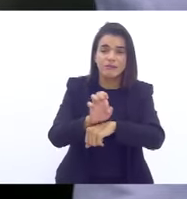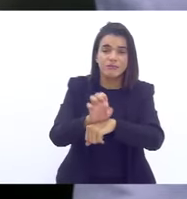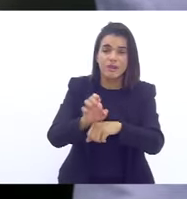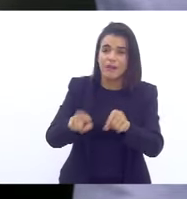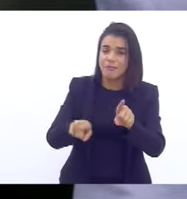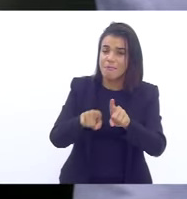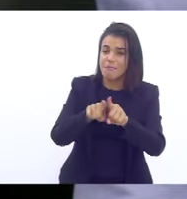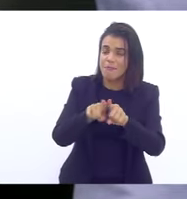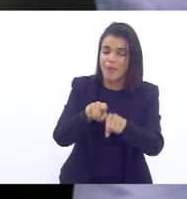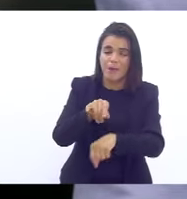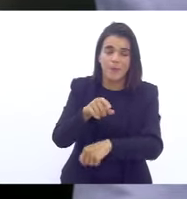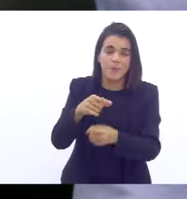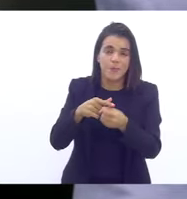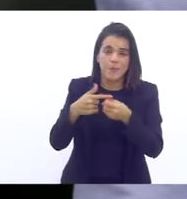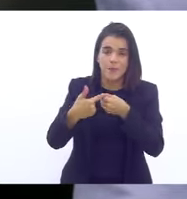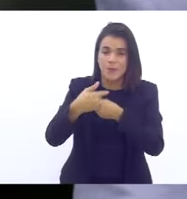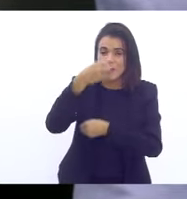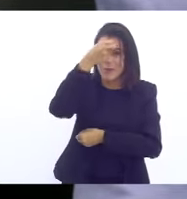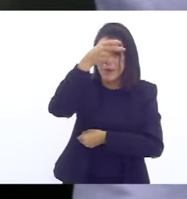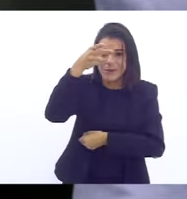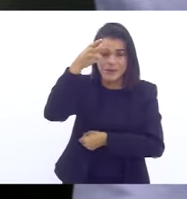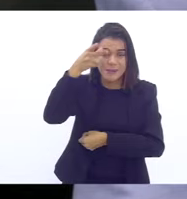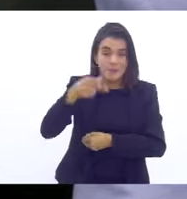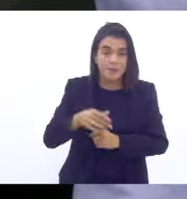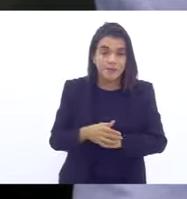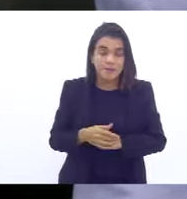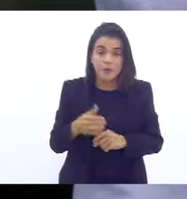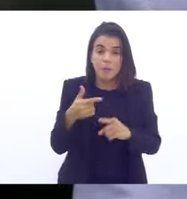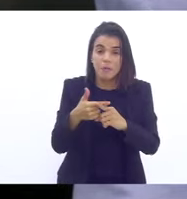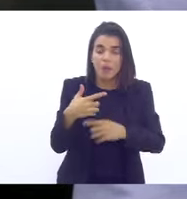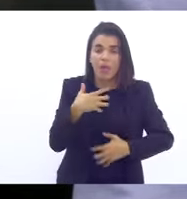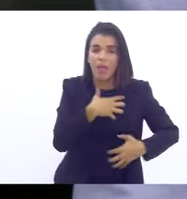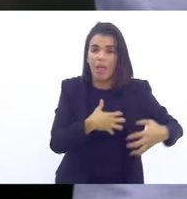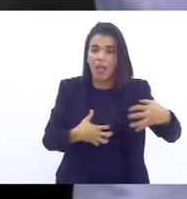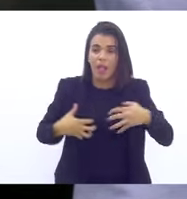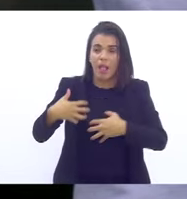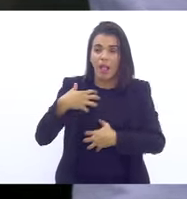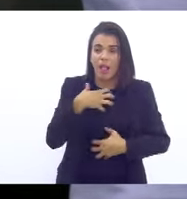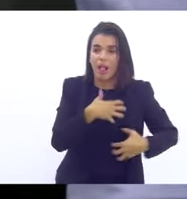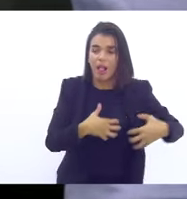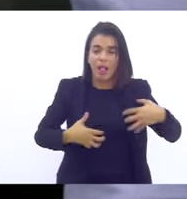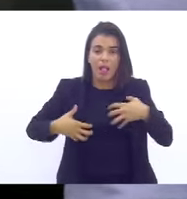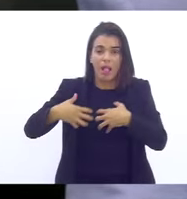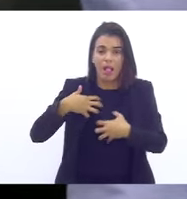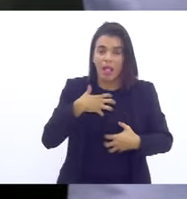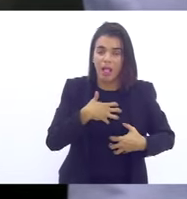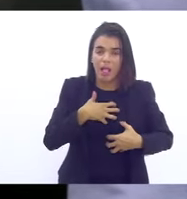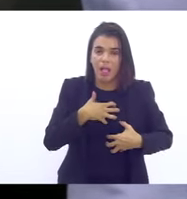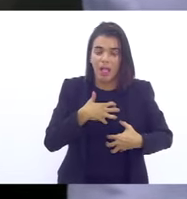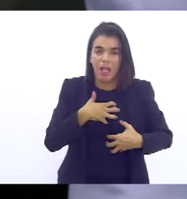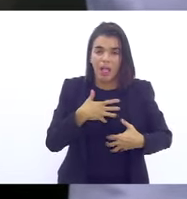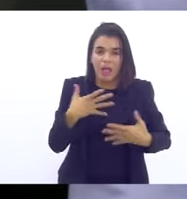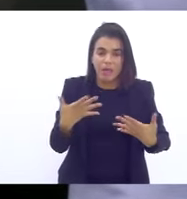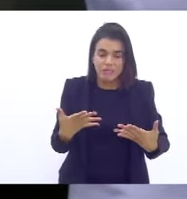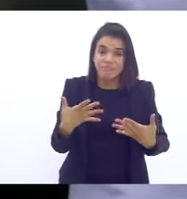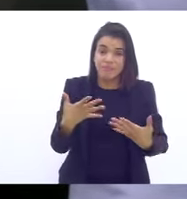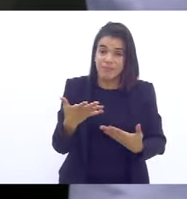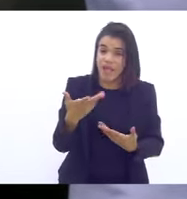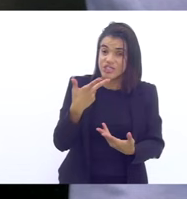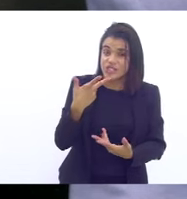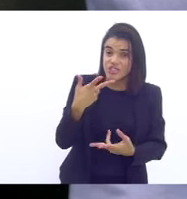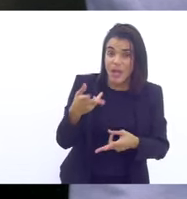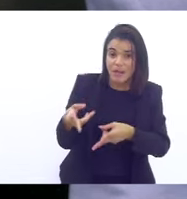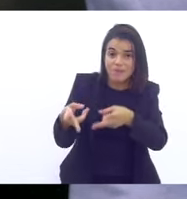municípios. Esse é o maior debate, porque a angústia que se dá num processo como esse, e é o que a gente